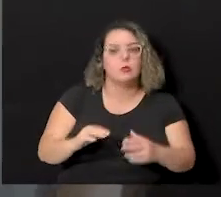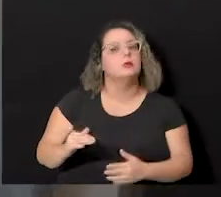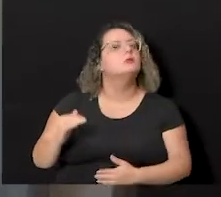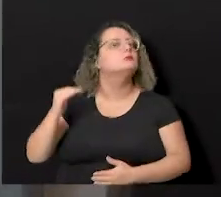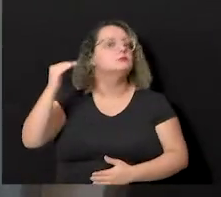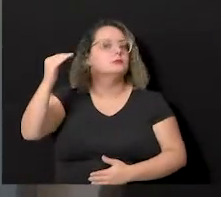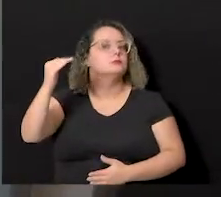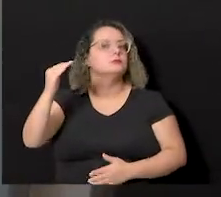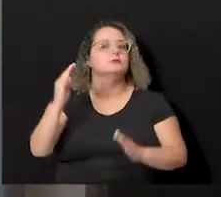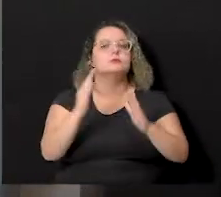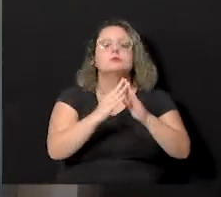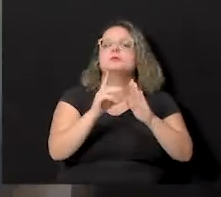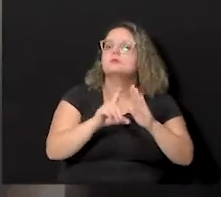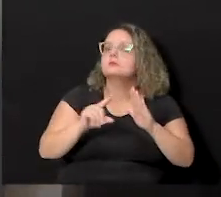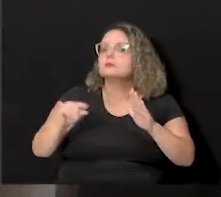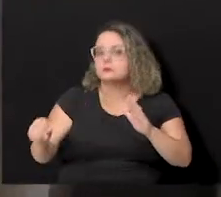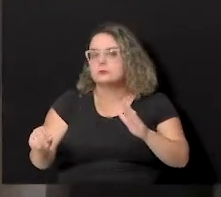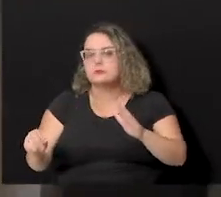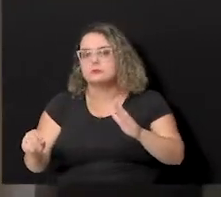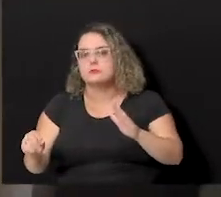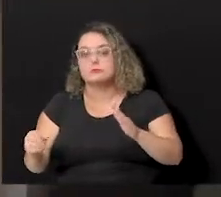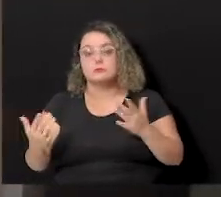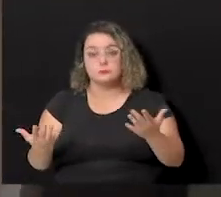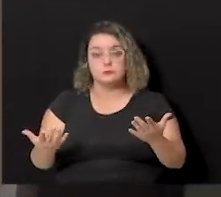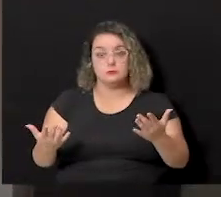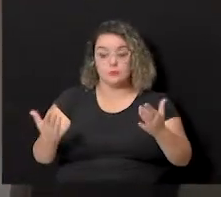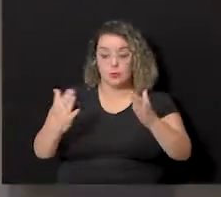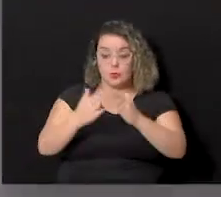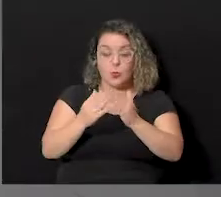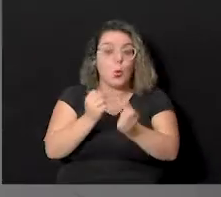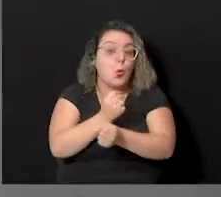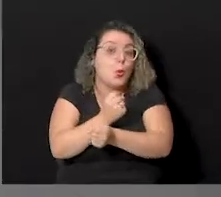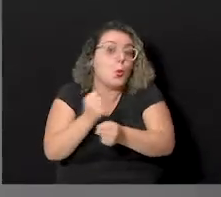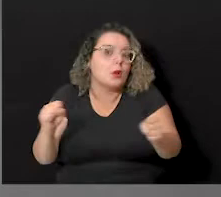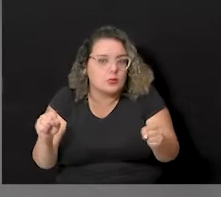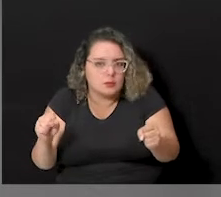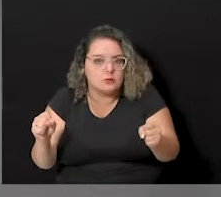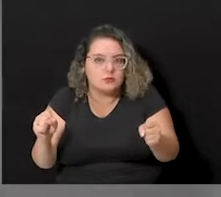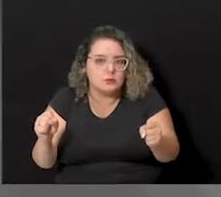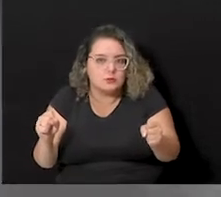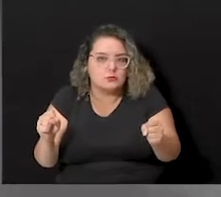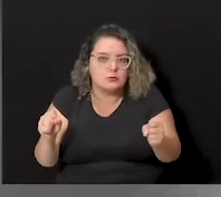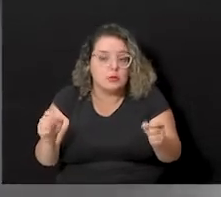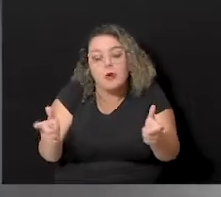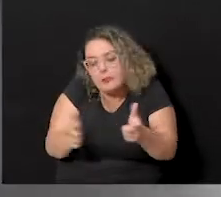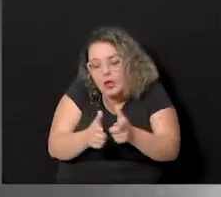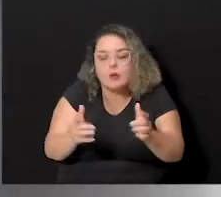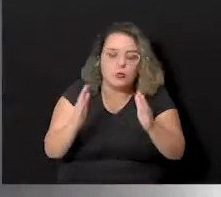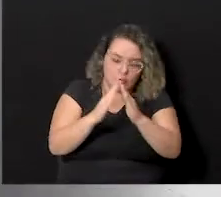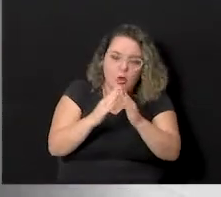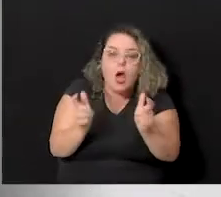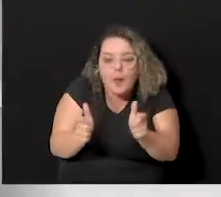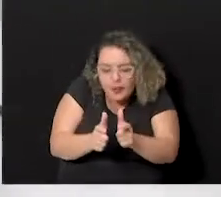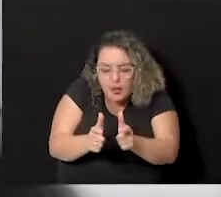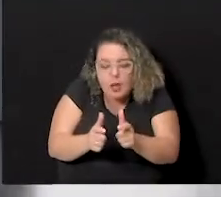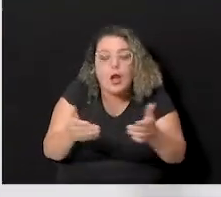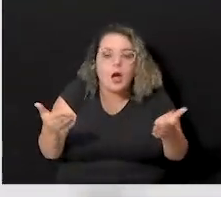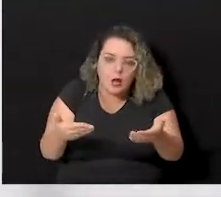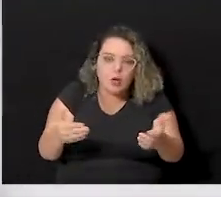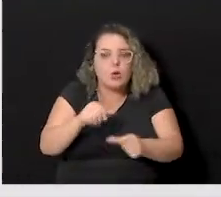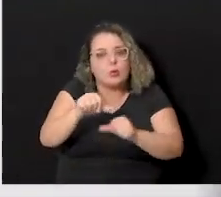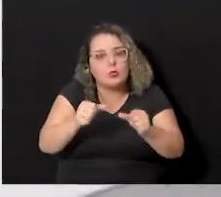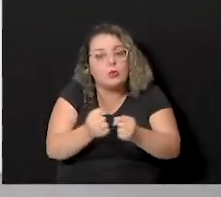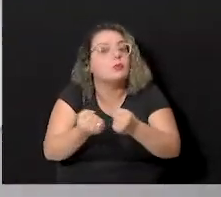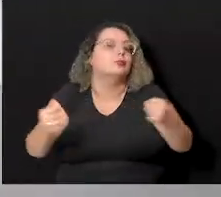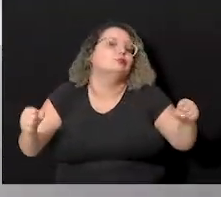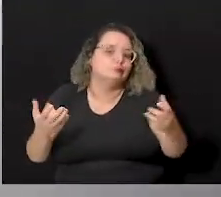filhos crescem, saem de casa. Aí o imóvel que estava tão grande, tão pequeno, fica grande agora.